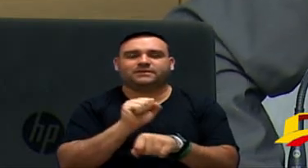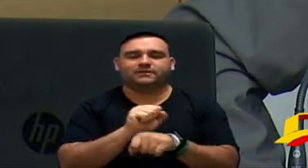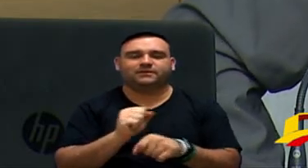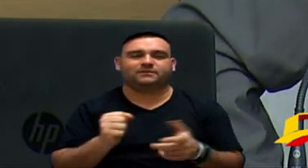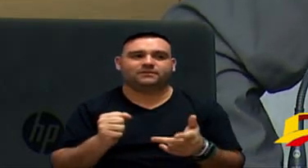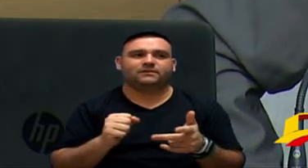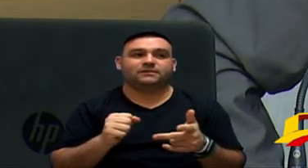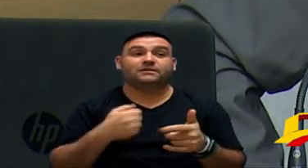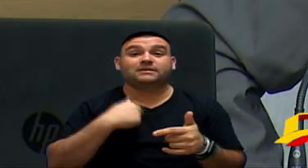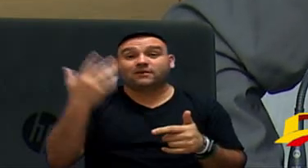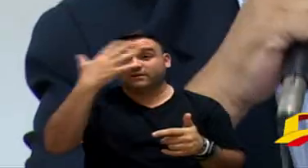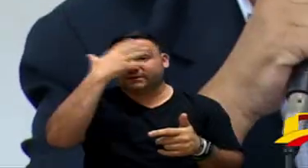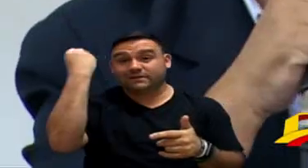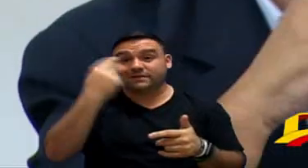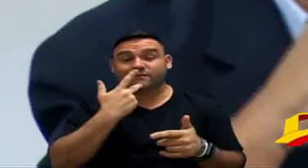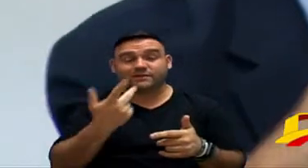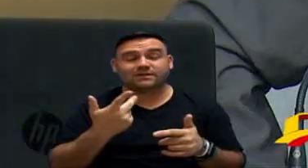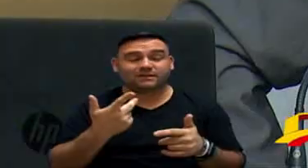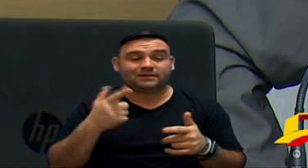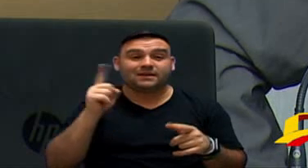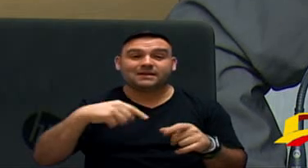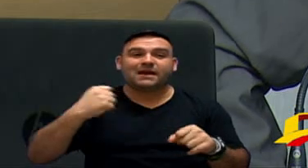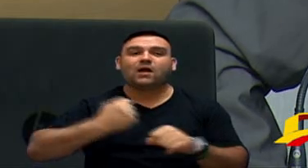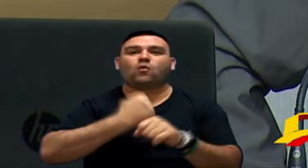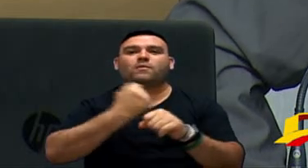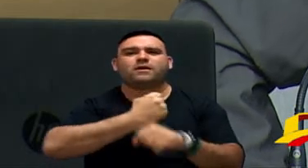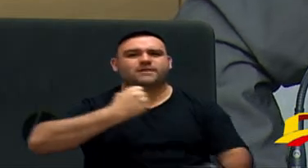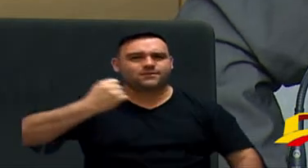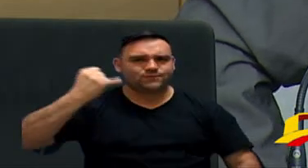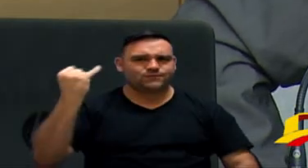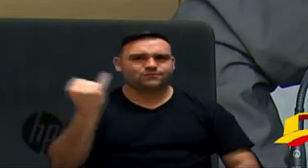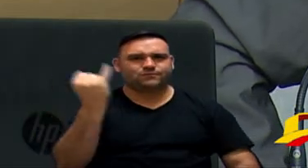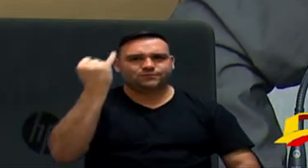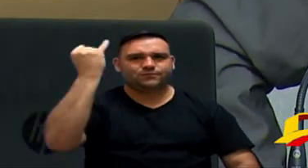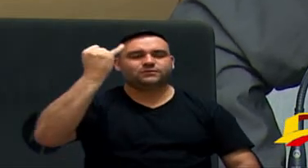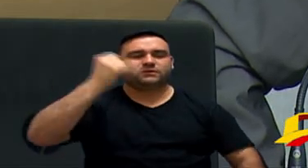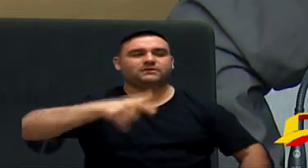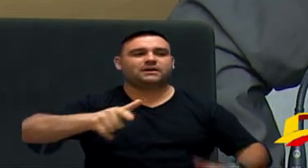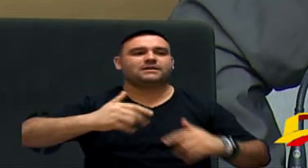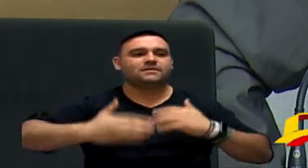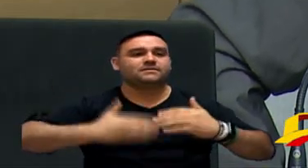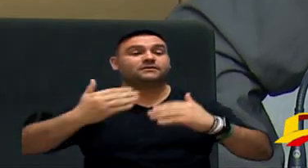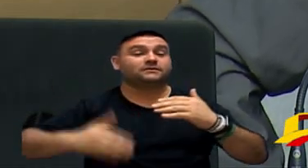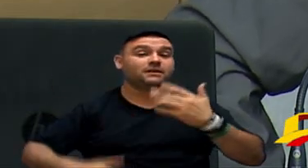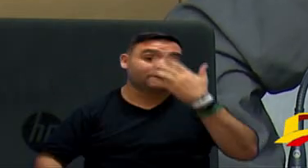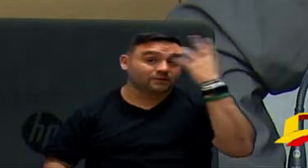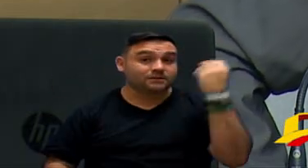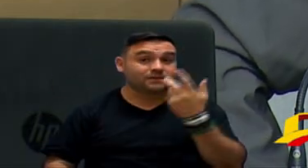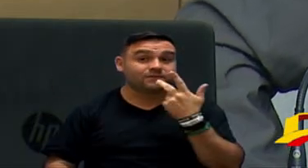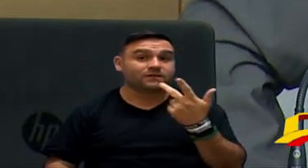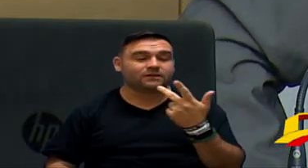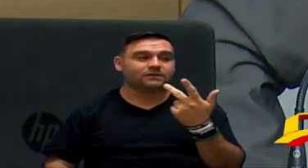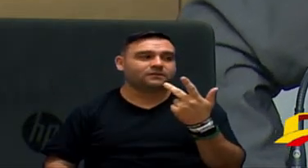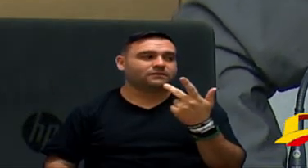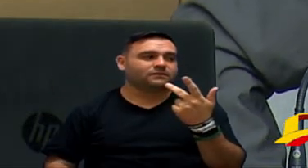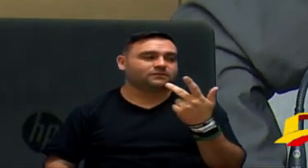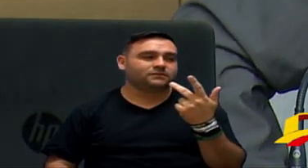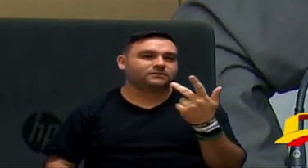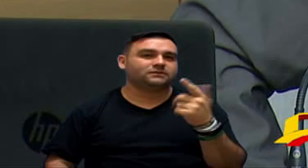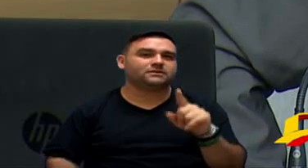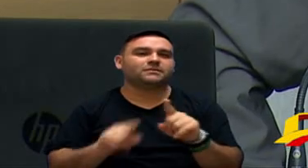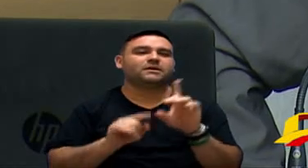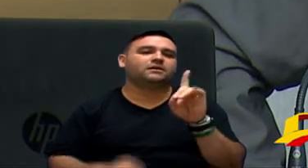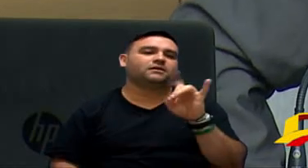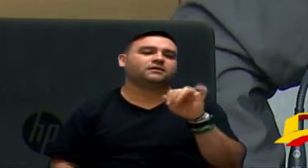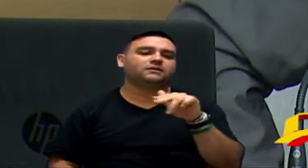eu esqueci de falar é uma obra importando dessa região né podemos acho